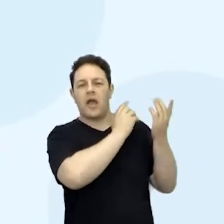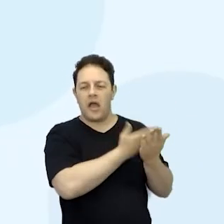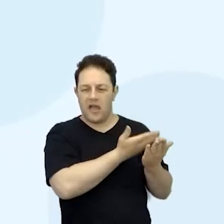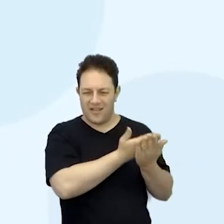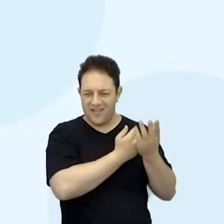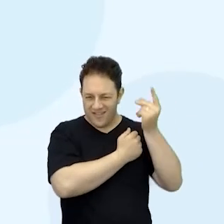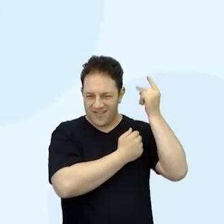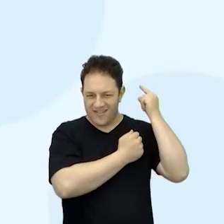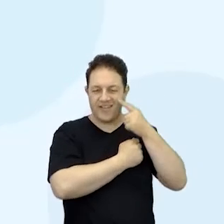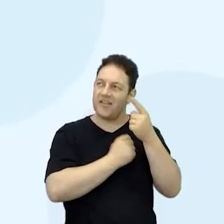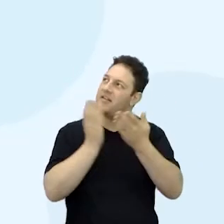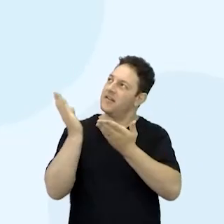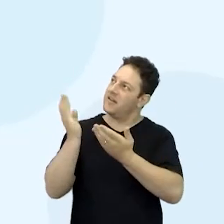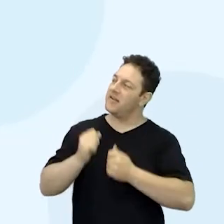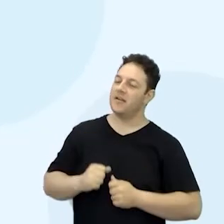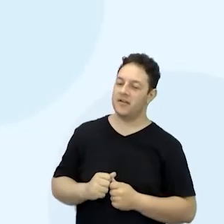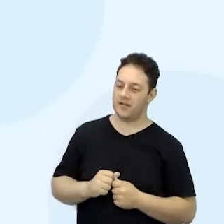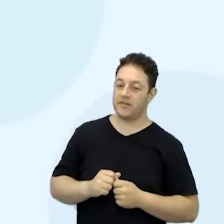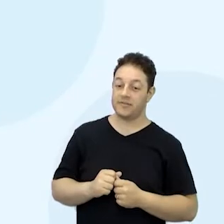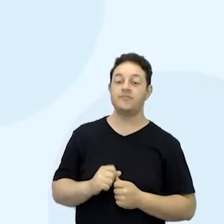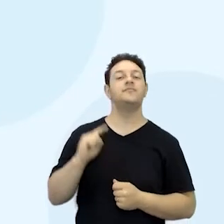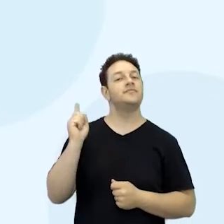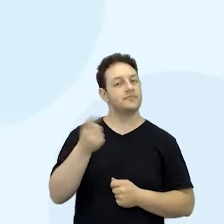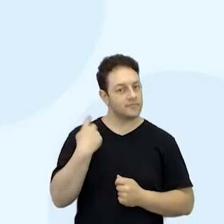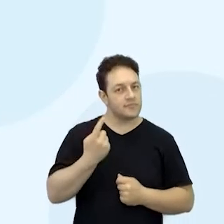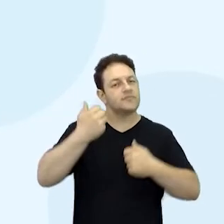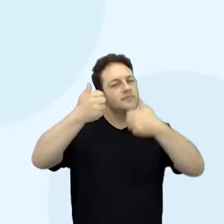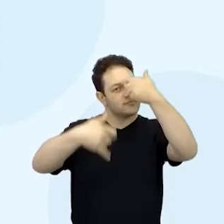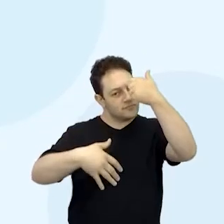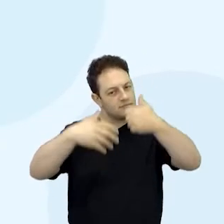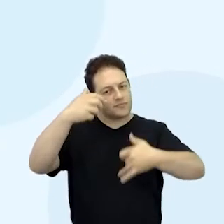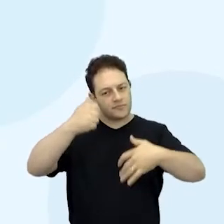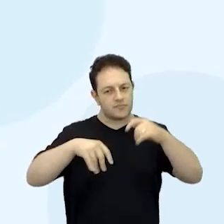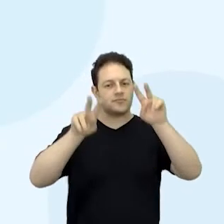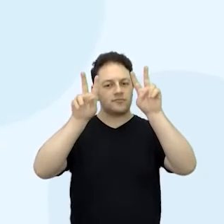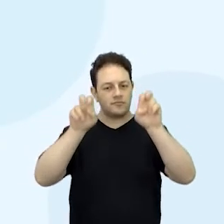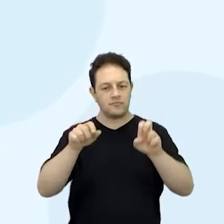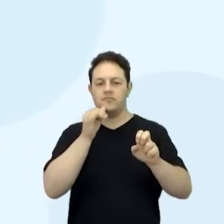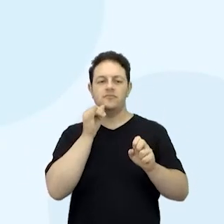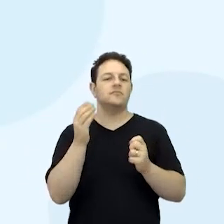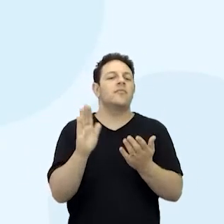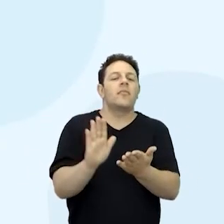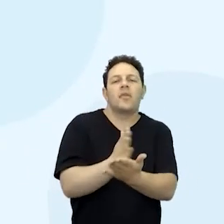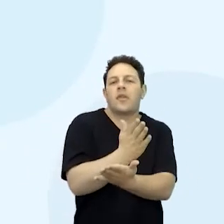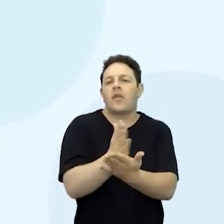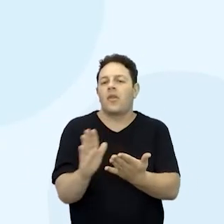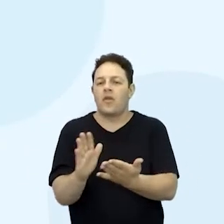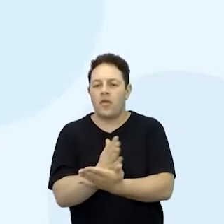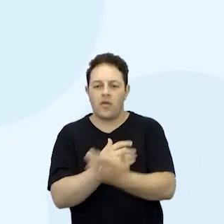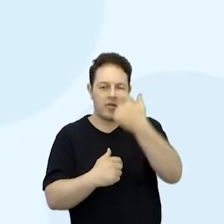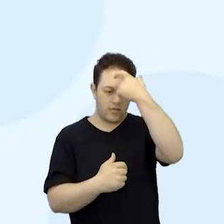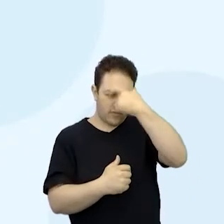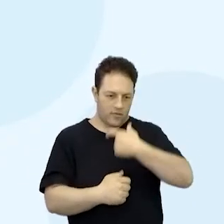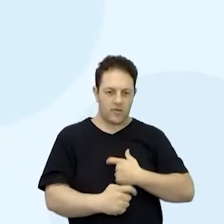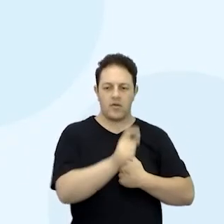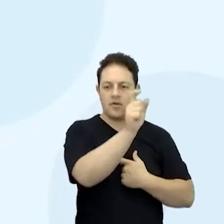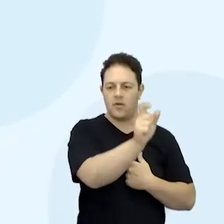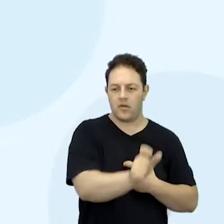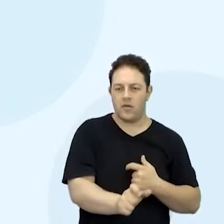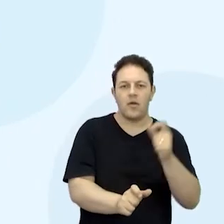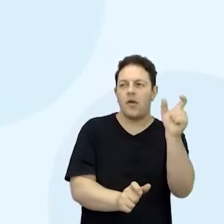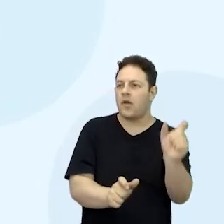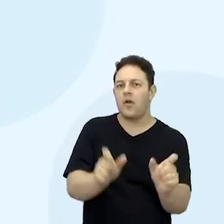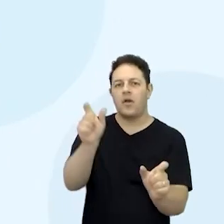né Então aí a gente falou um pouco mais a respeito né de alguns indivíduos